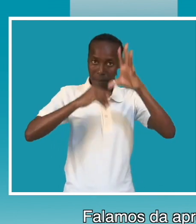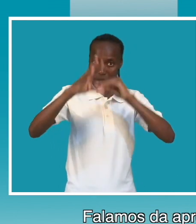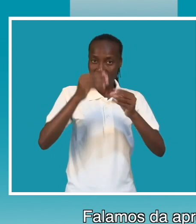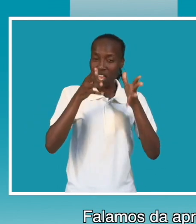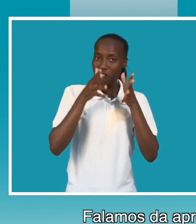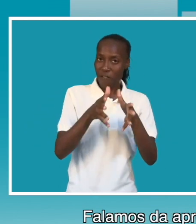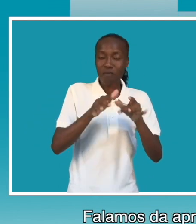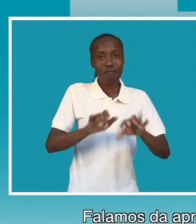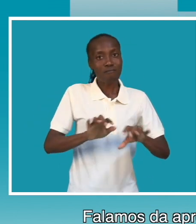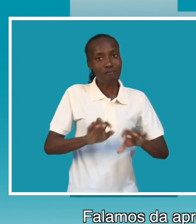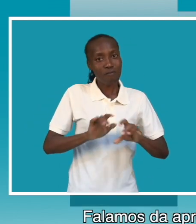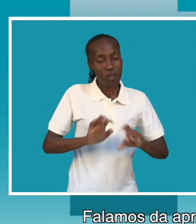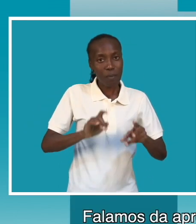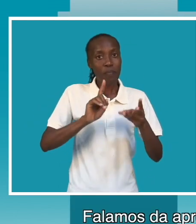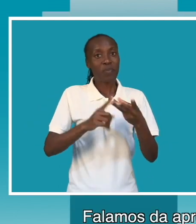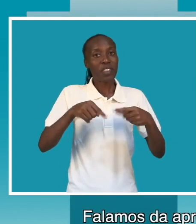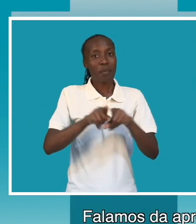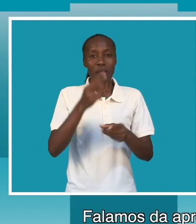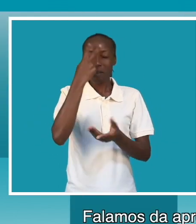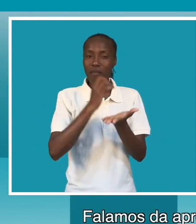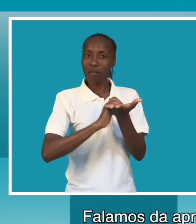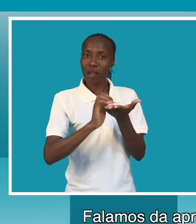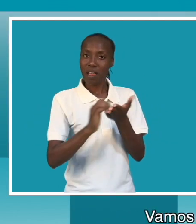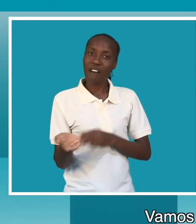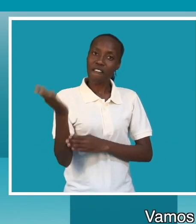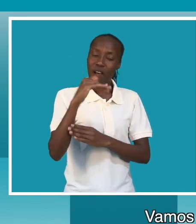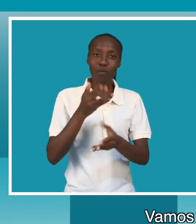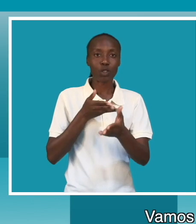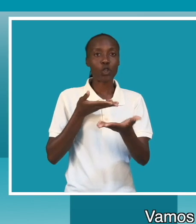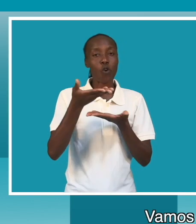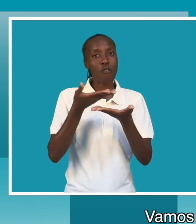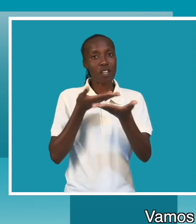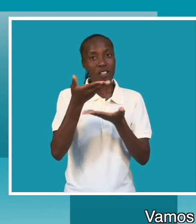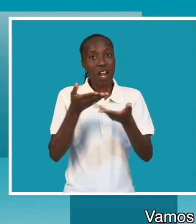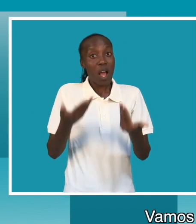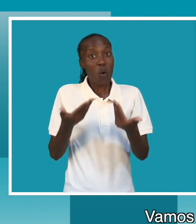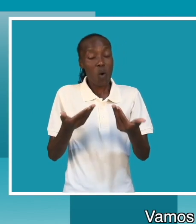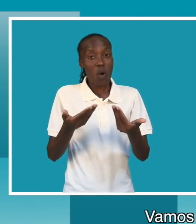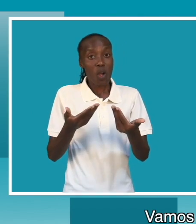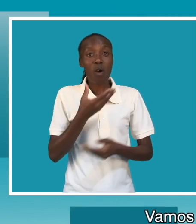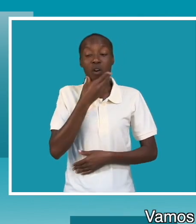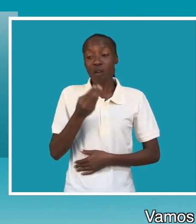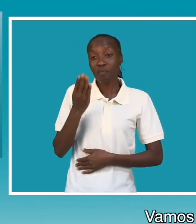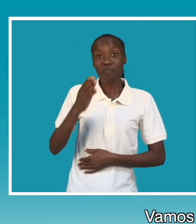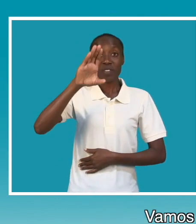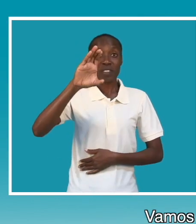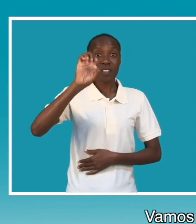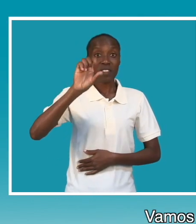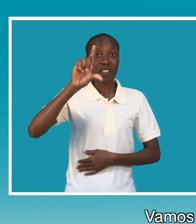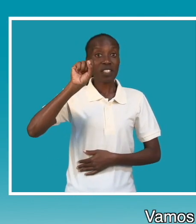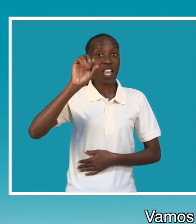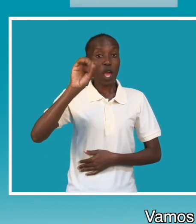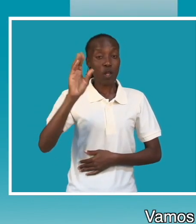Aprendizagem em informática e também em braille. E vamos conversar neste momento com o monitor